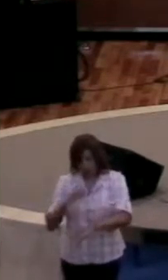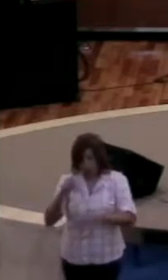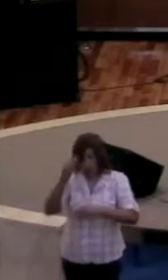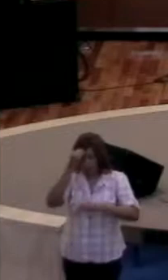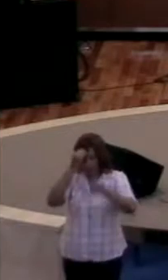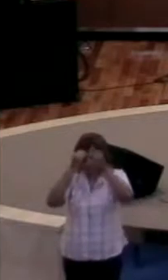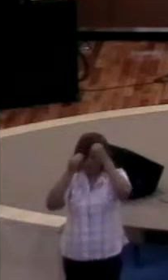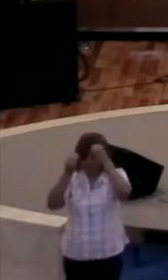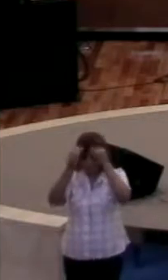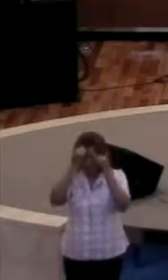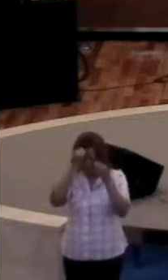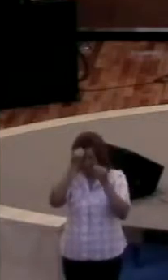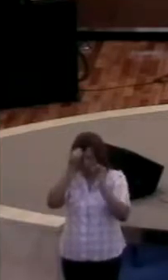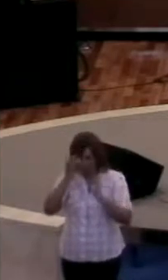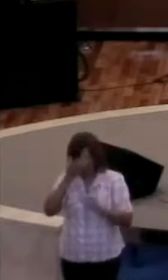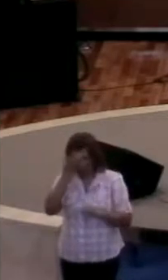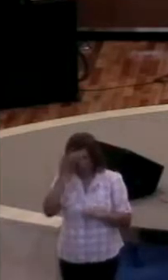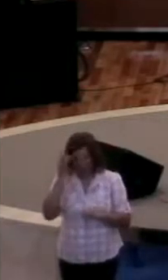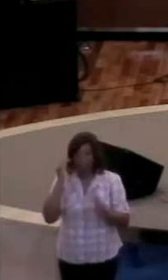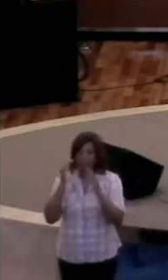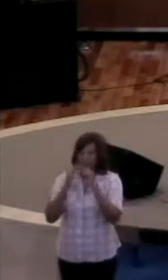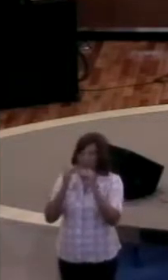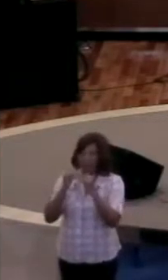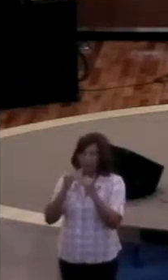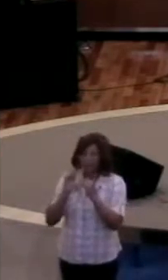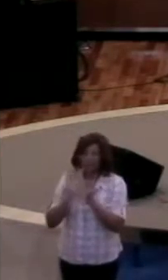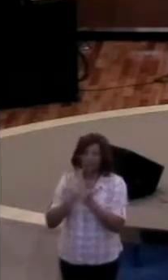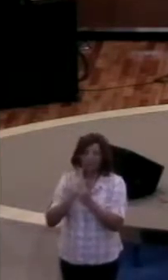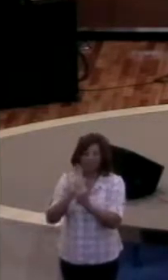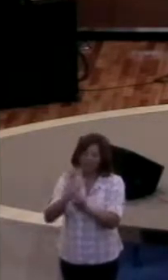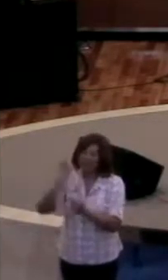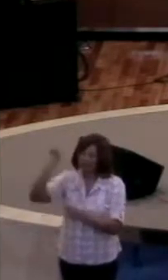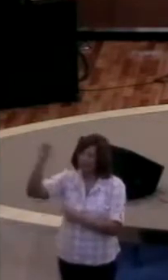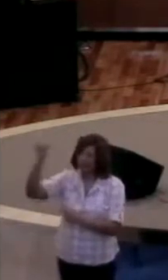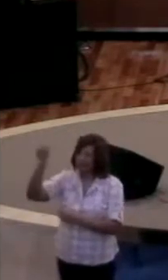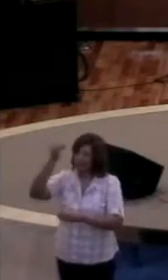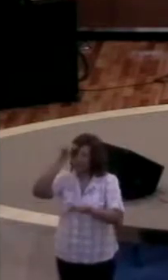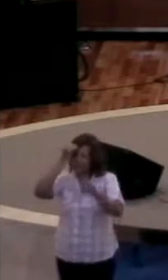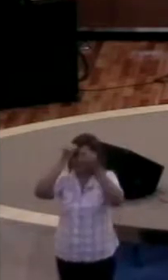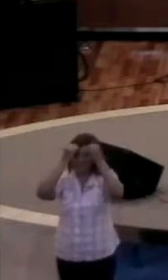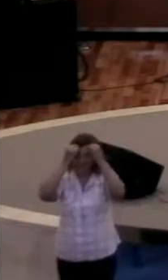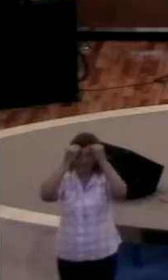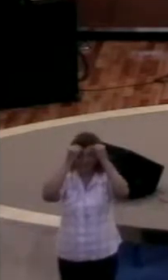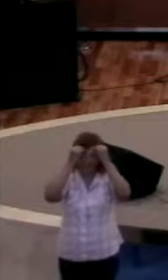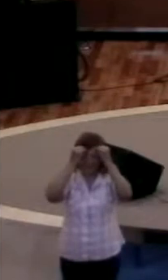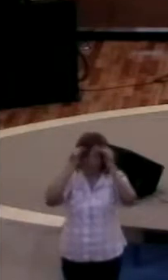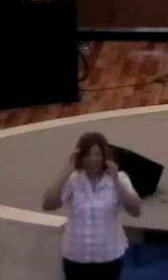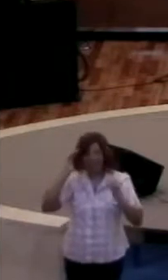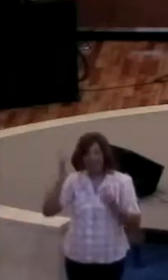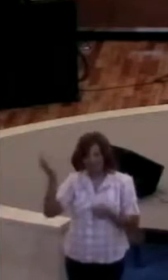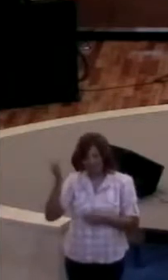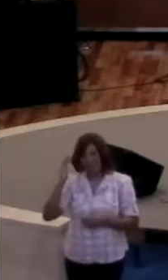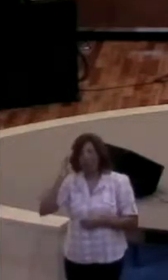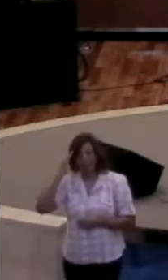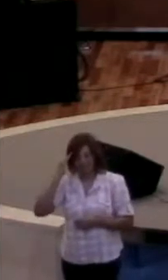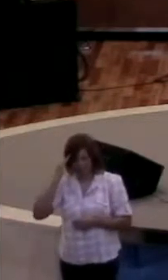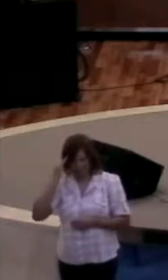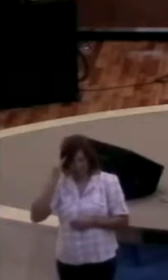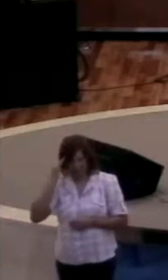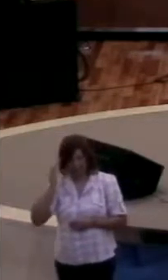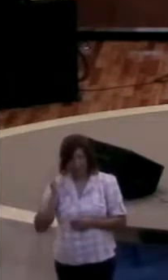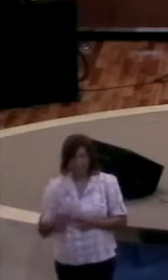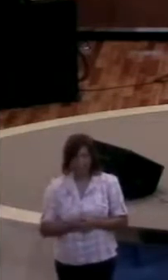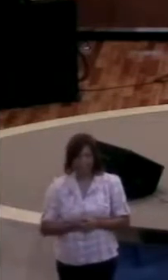aí. Vai pedindo revelação a Deus. Eu quero que você entenda algumas lições sobre